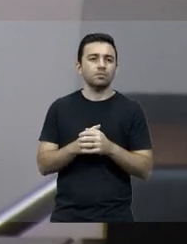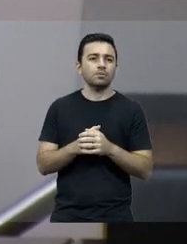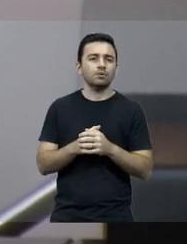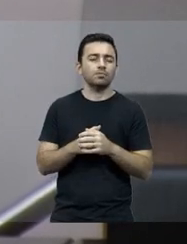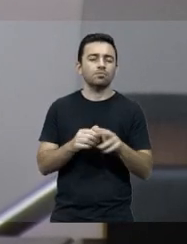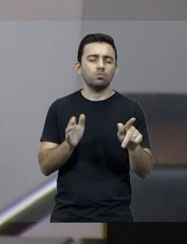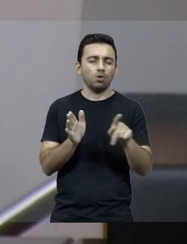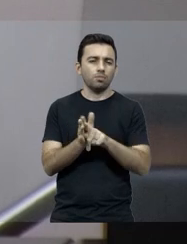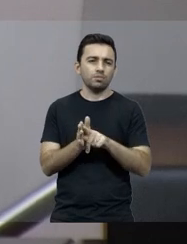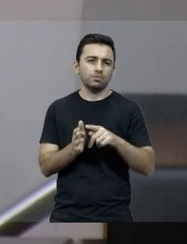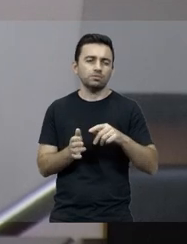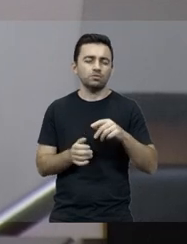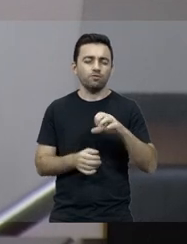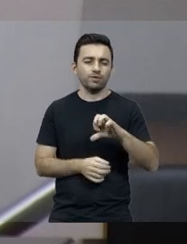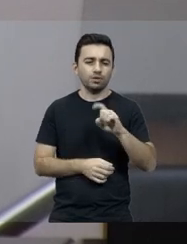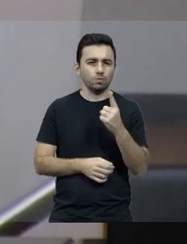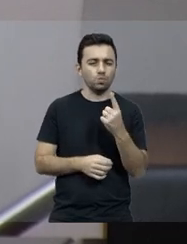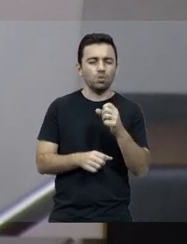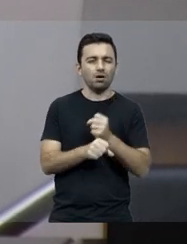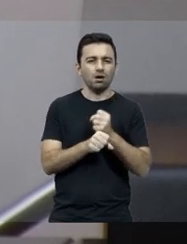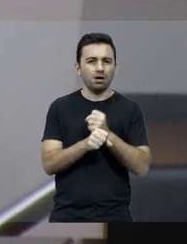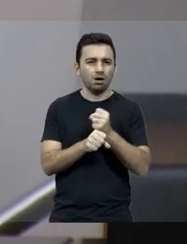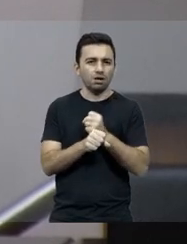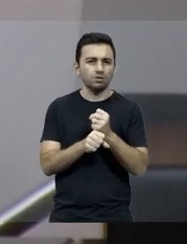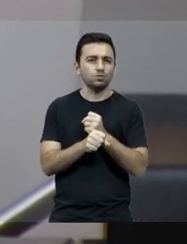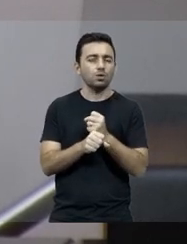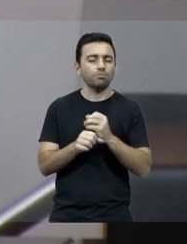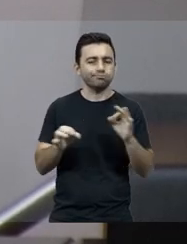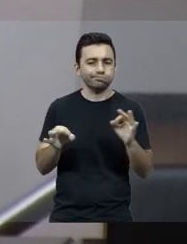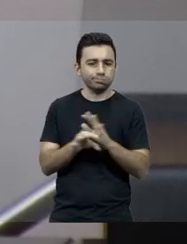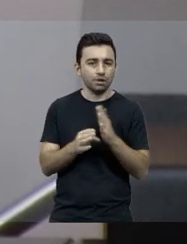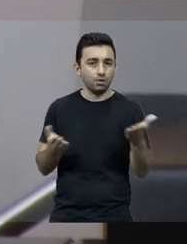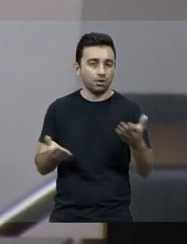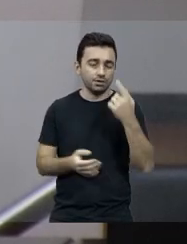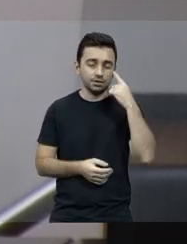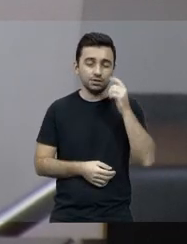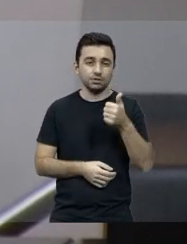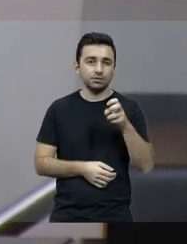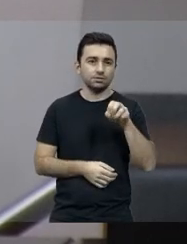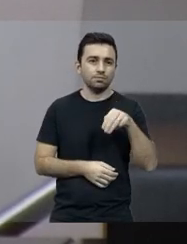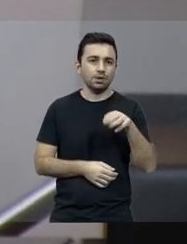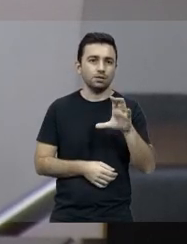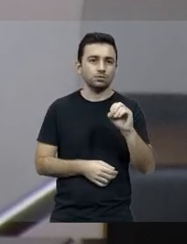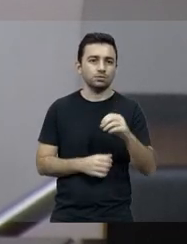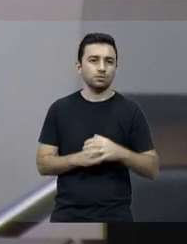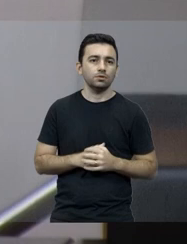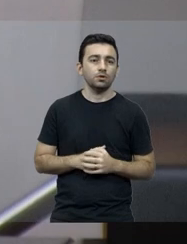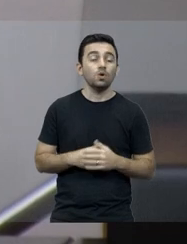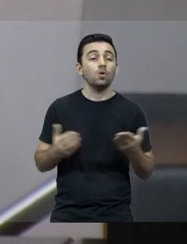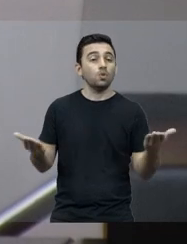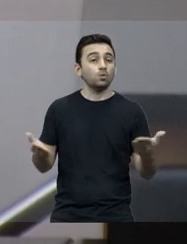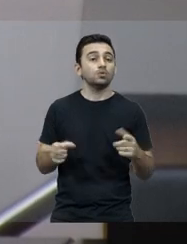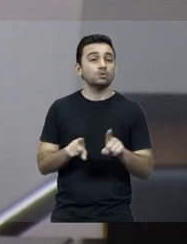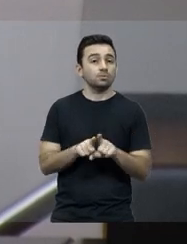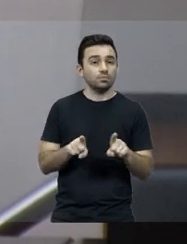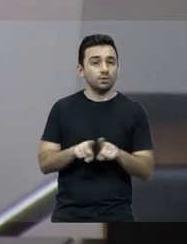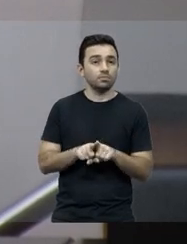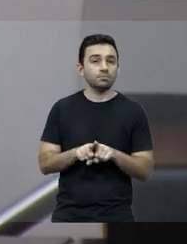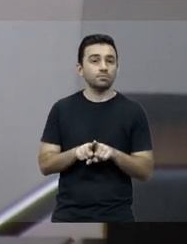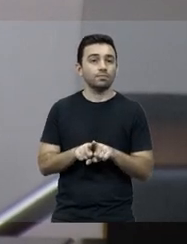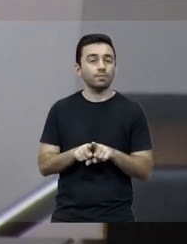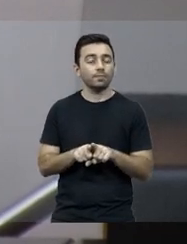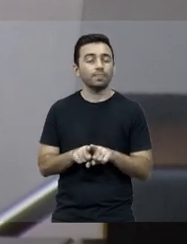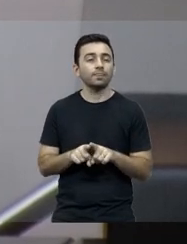91 anos em Santa Catarina, completado neste 15 de março. No dia de hoje também, senhor presidente, tivemos